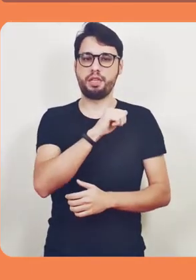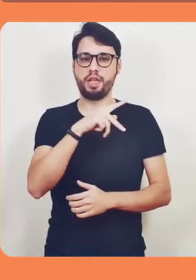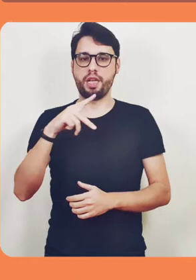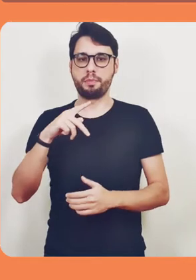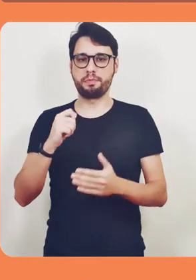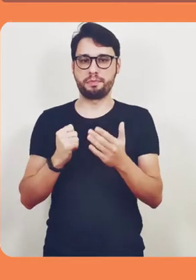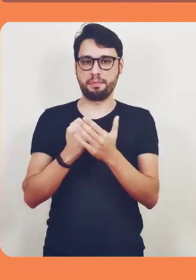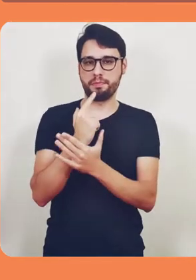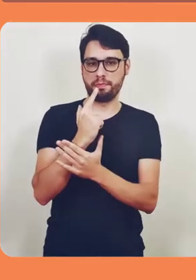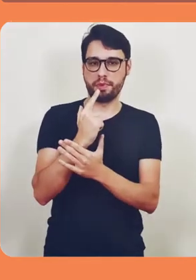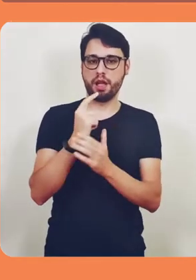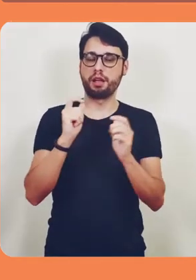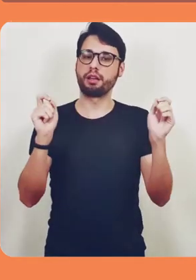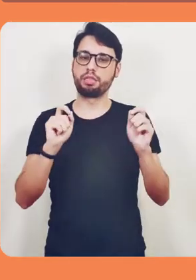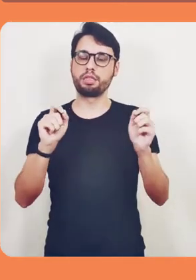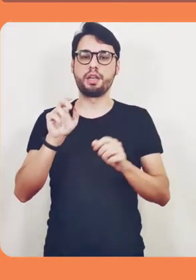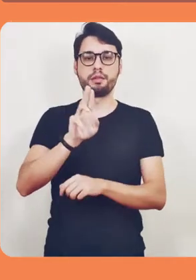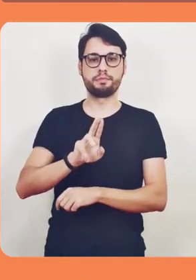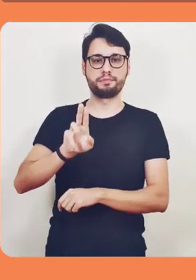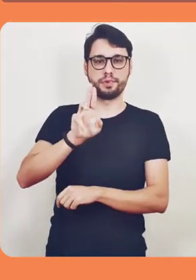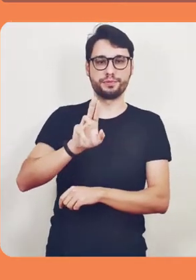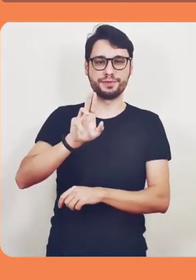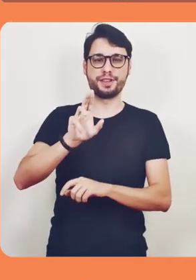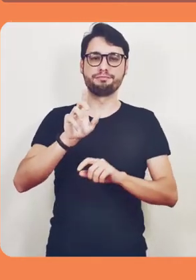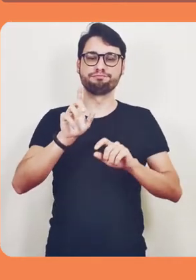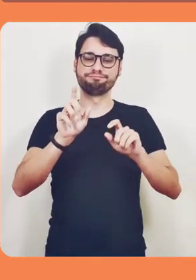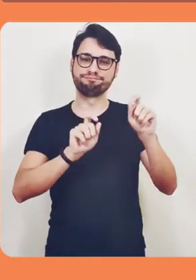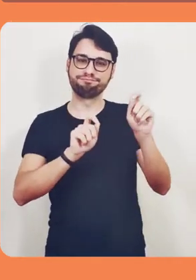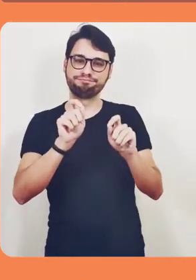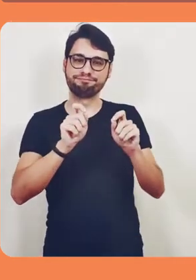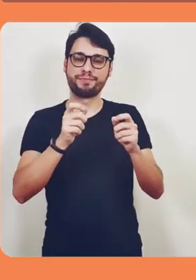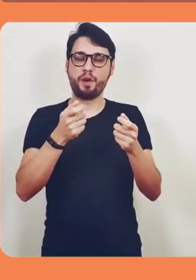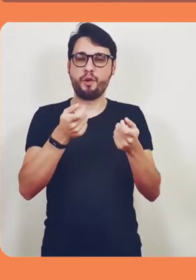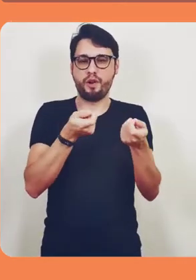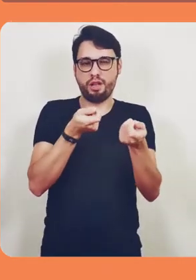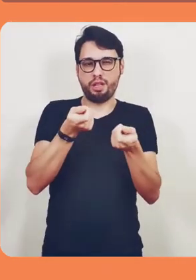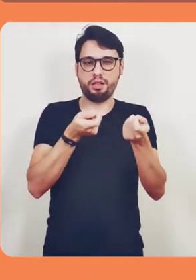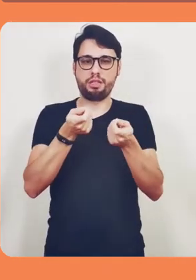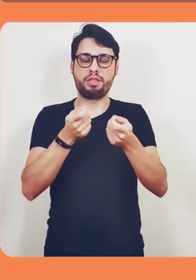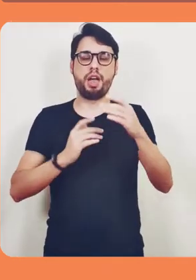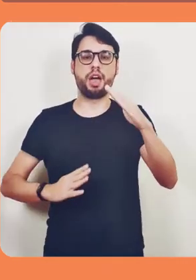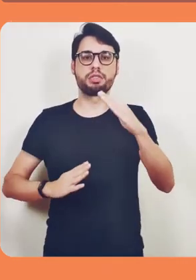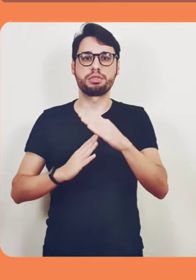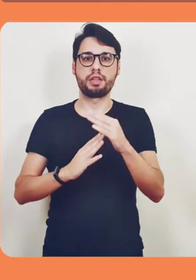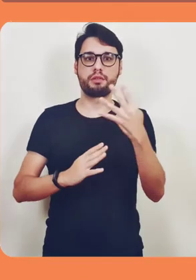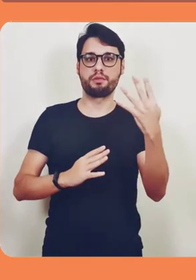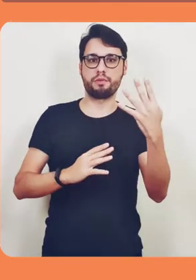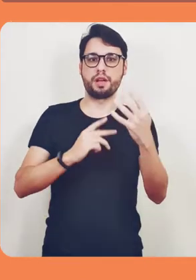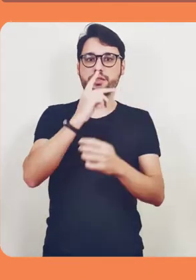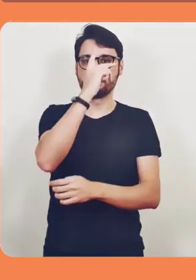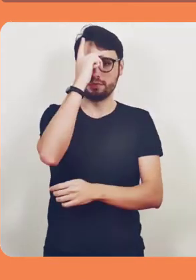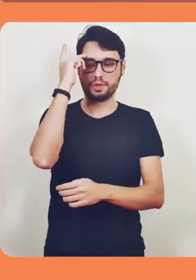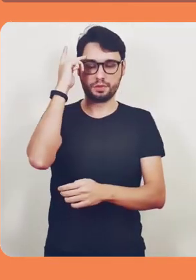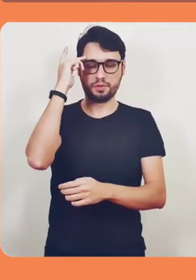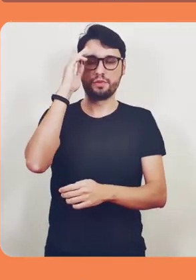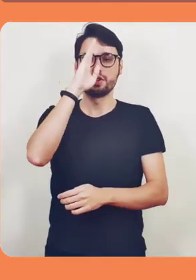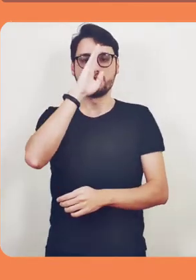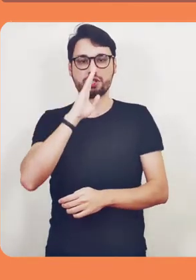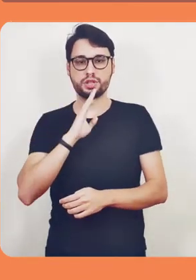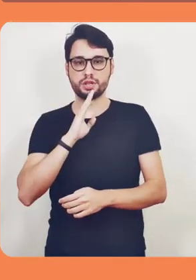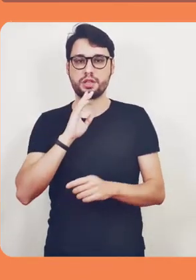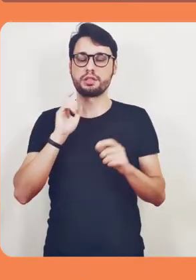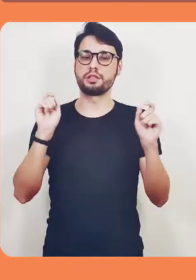de cheats e conversas via web conferência usando o happy hour no aplicativo